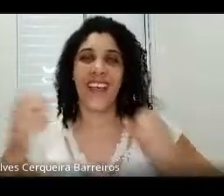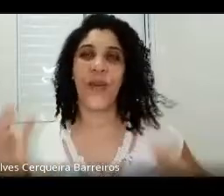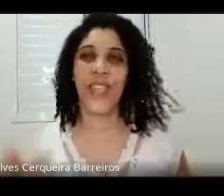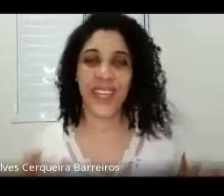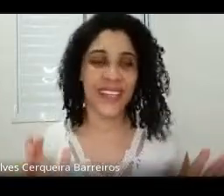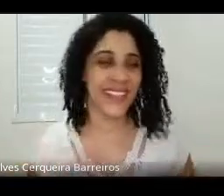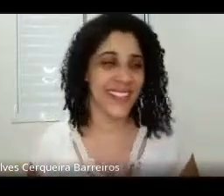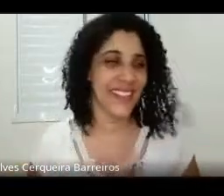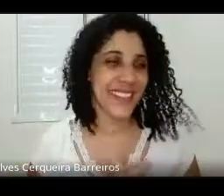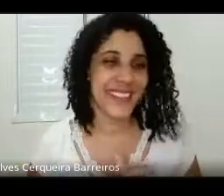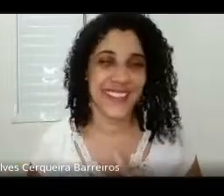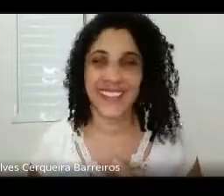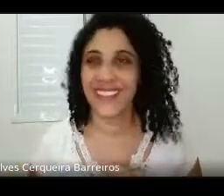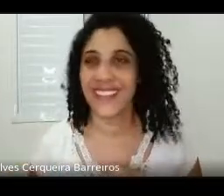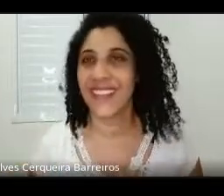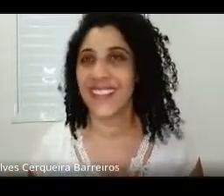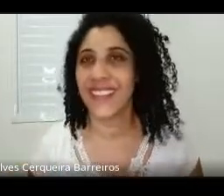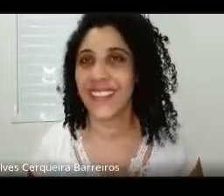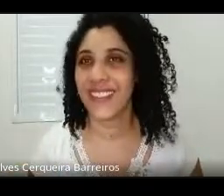é o quê?